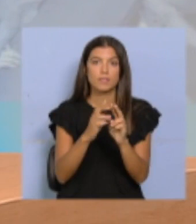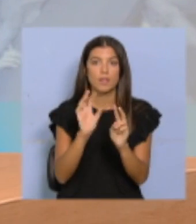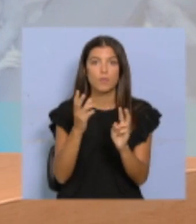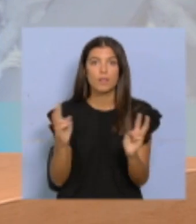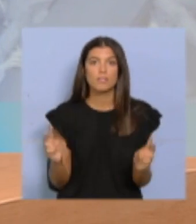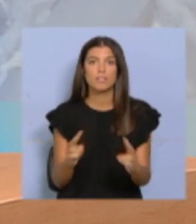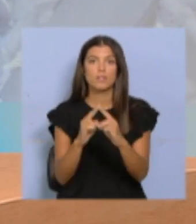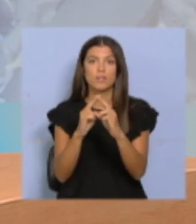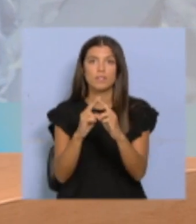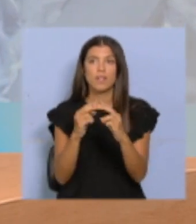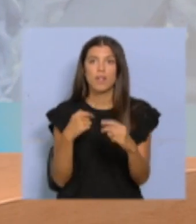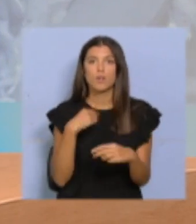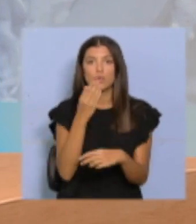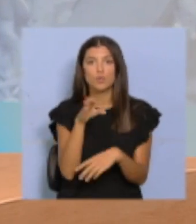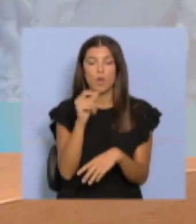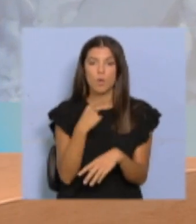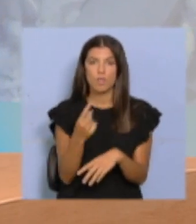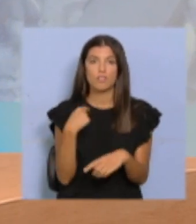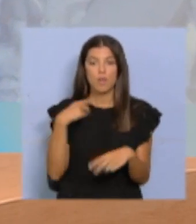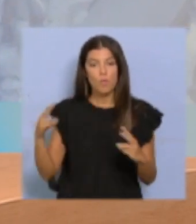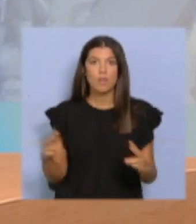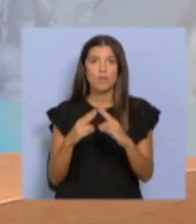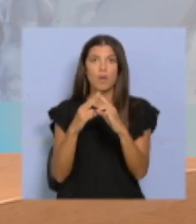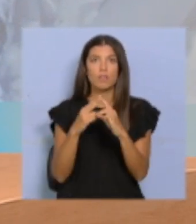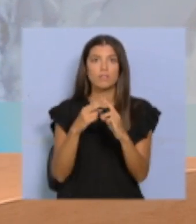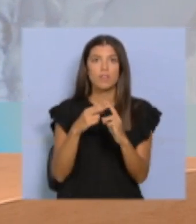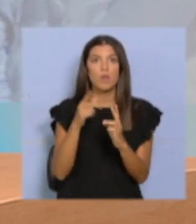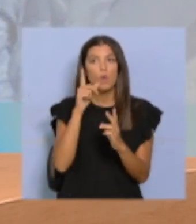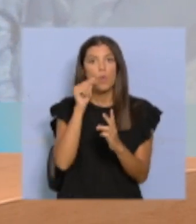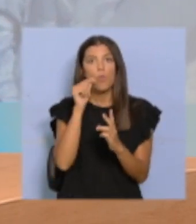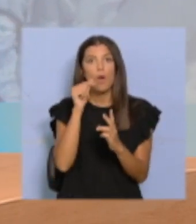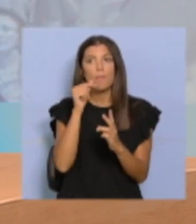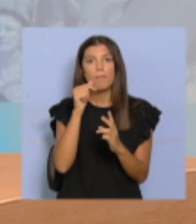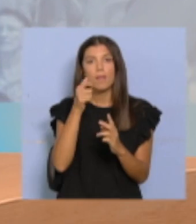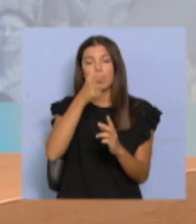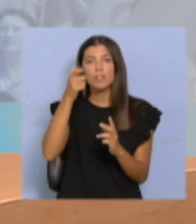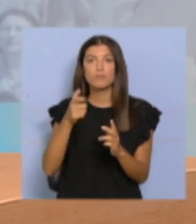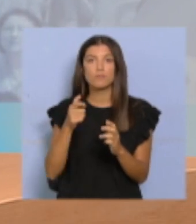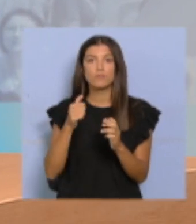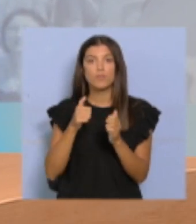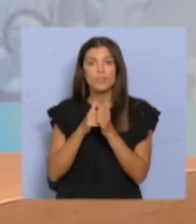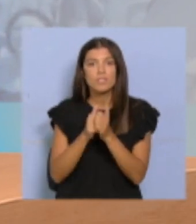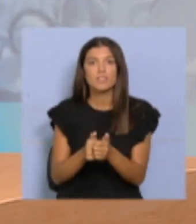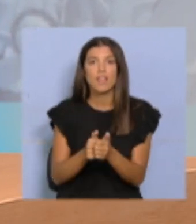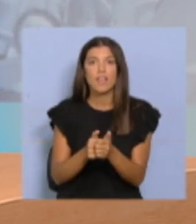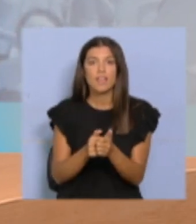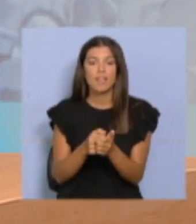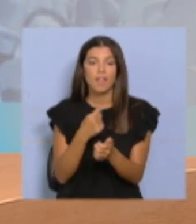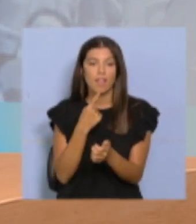diz: eu encontrei o homem que falam os profetas, e Natanael, que devia ser um cético, não